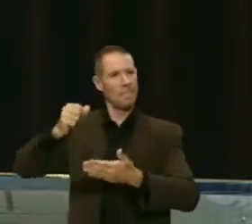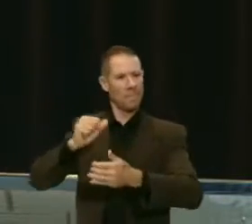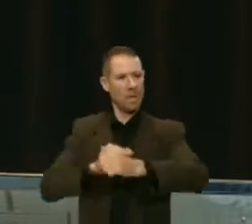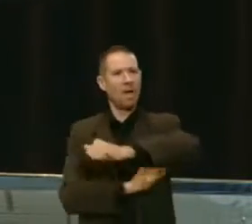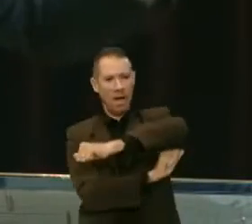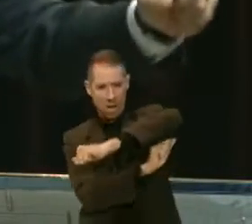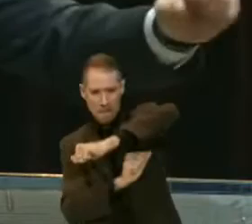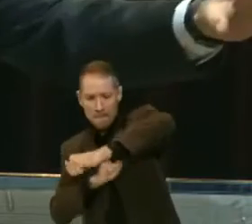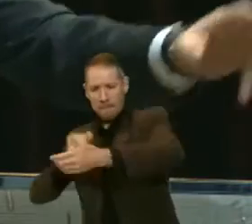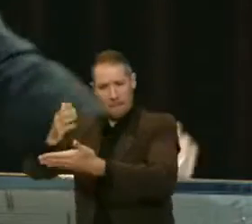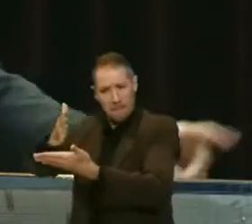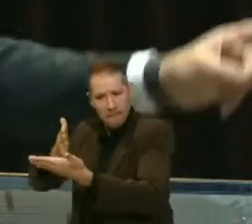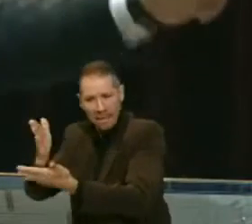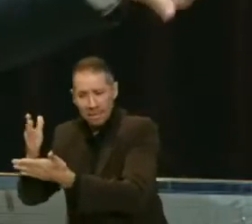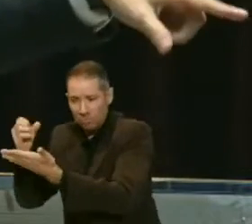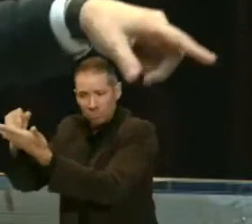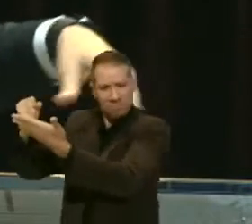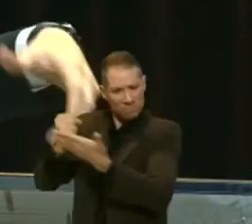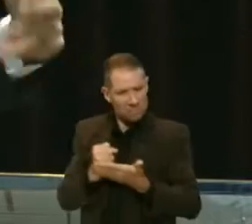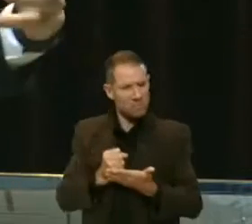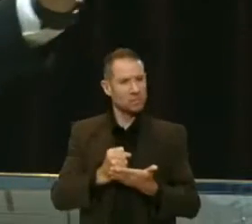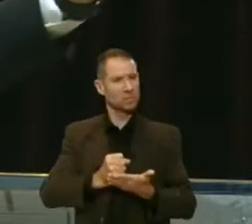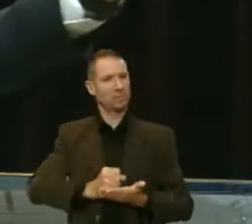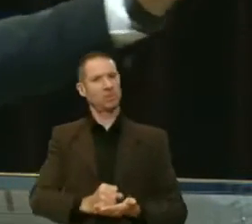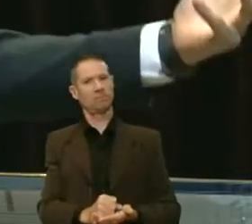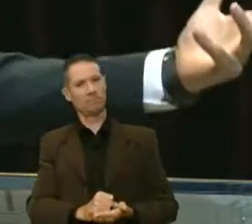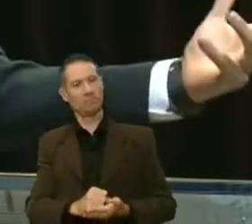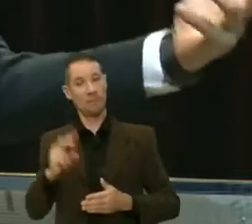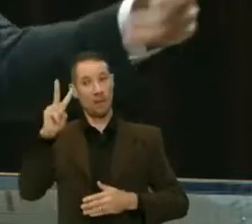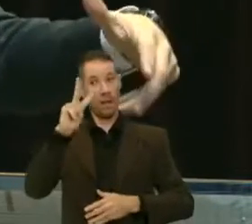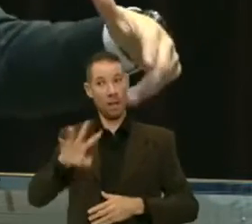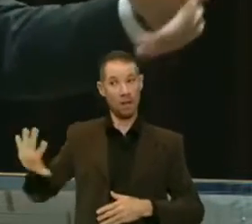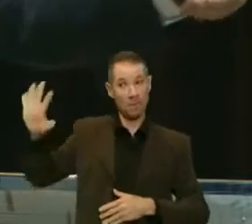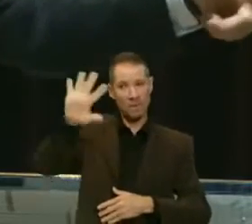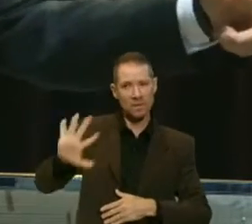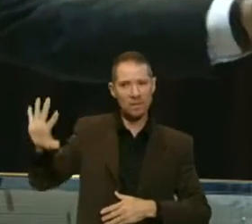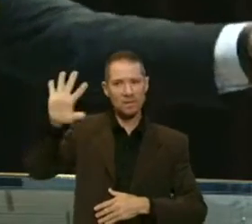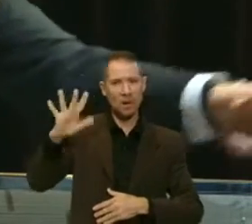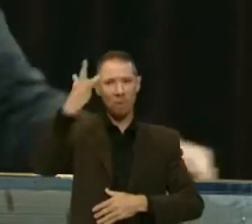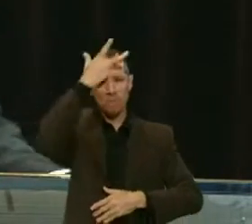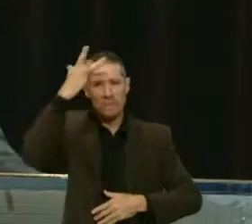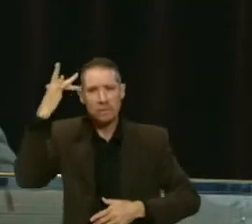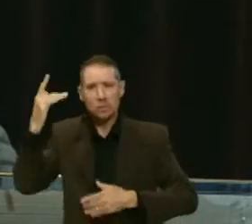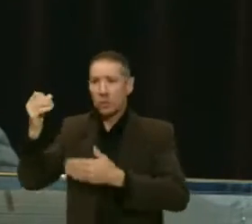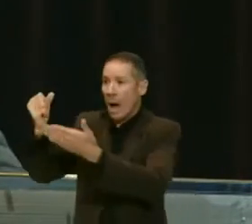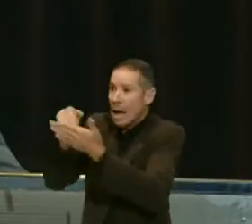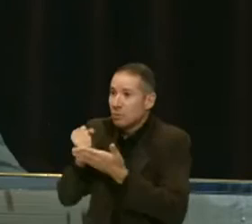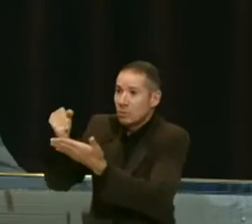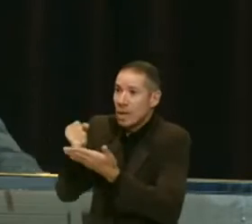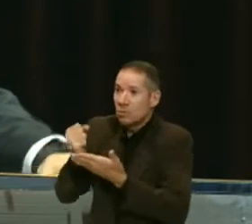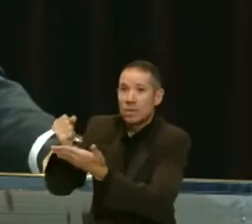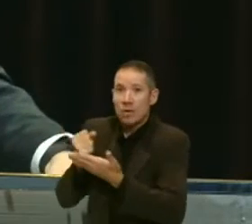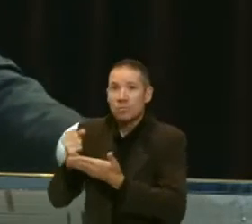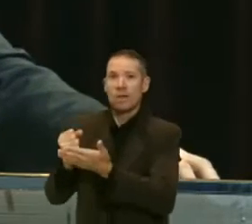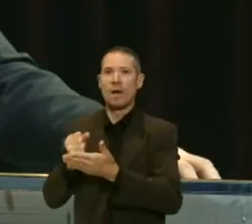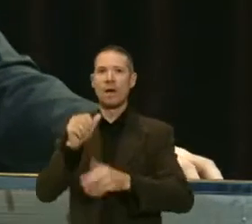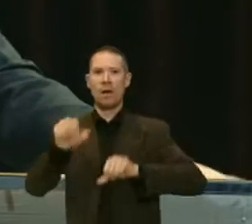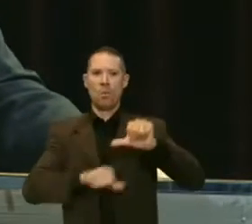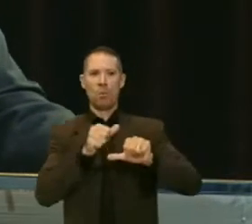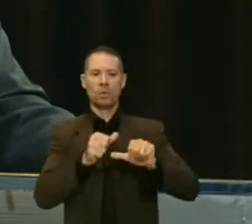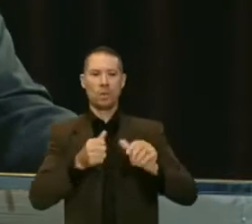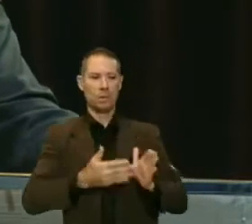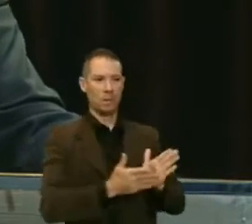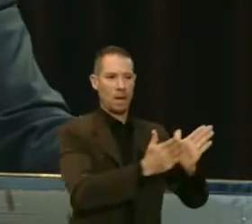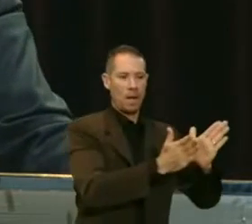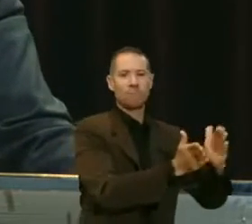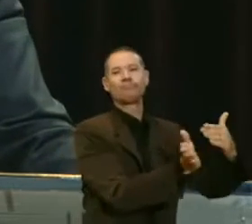Passa a Macedônia e nos ajuda. E por conta dessa visão de alguém pedindo socorro, ele muda o itinerário